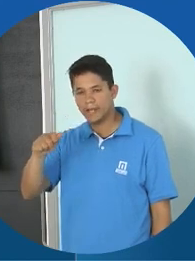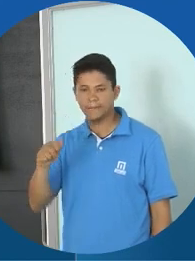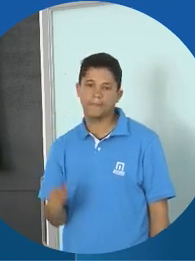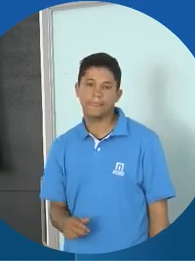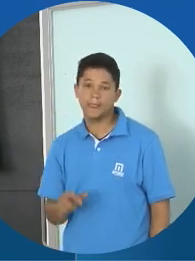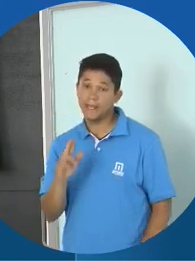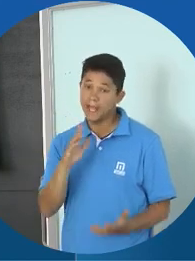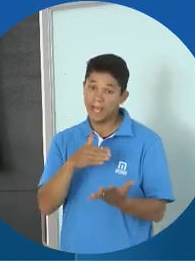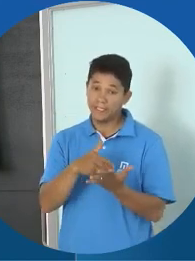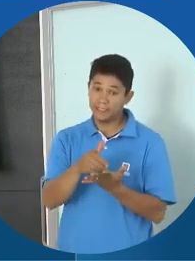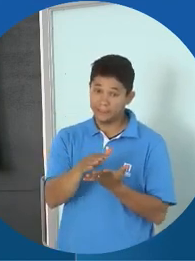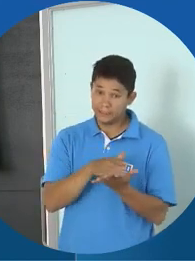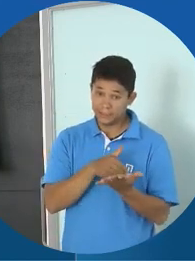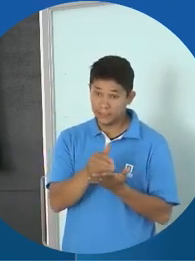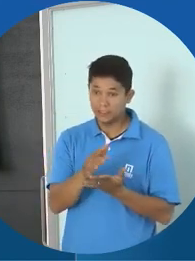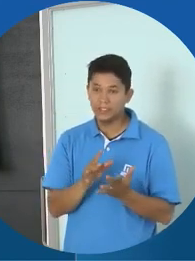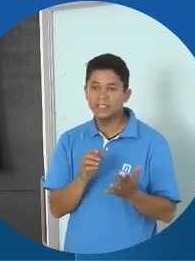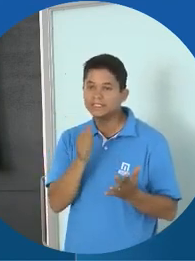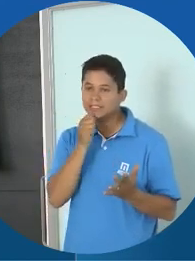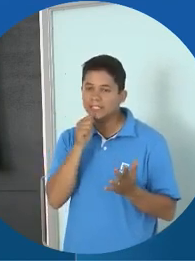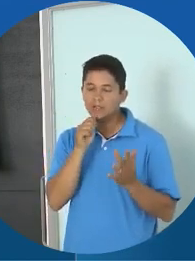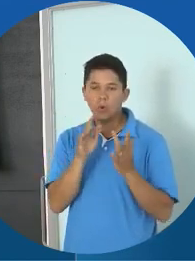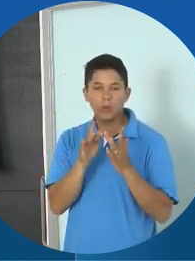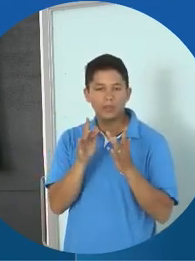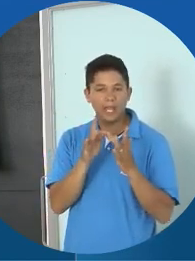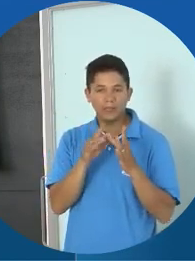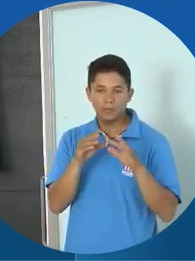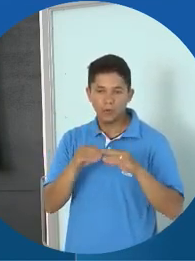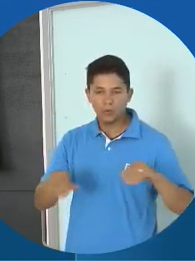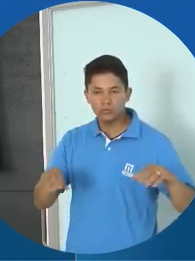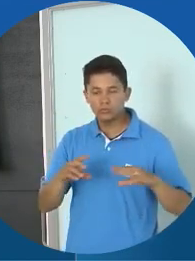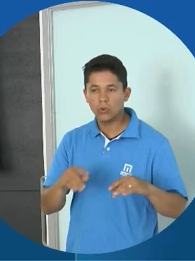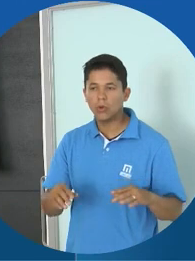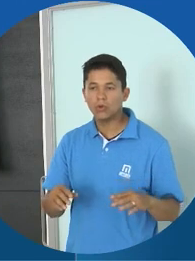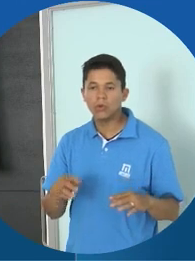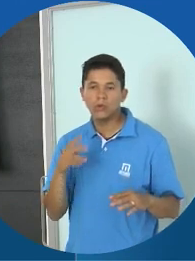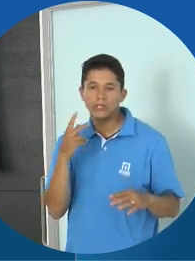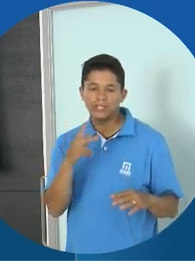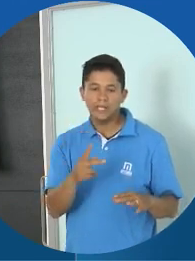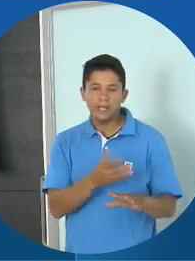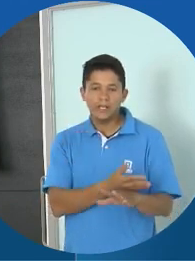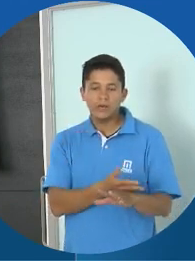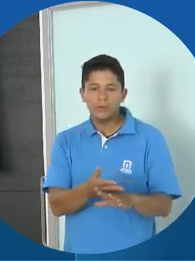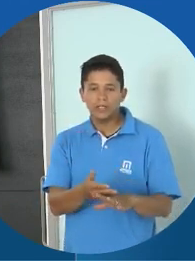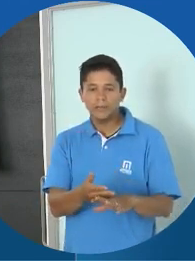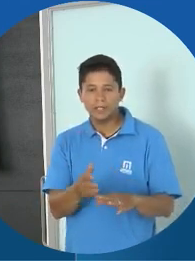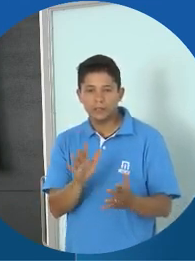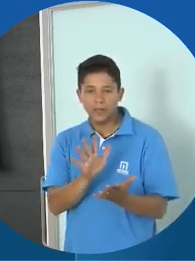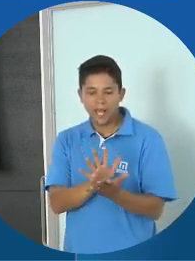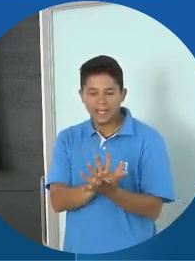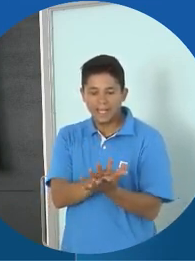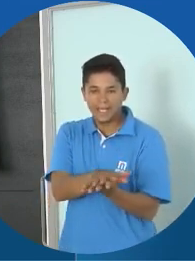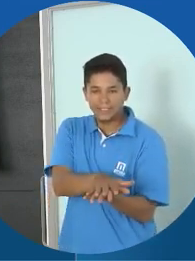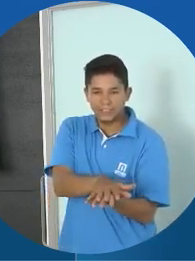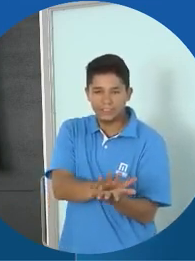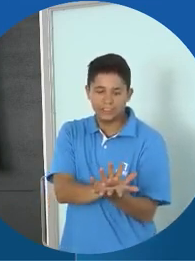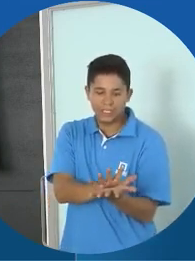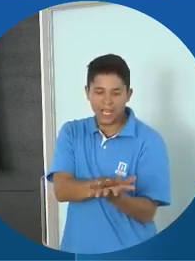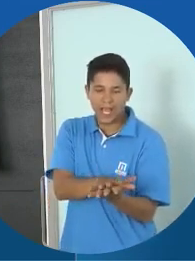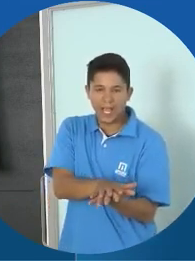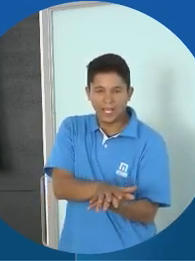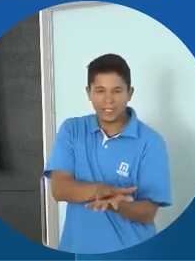propriamente ditas, sem contato com o solo, elas têm um comportamento muito aderente. Nós testamos também o módulo